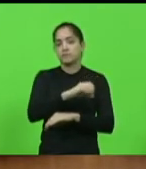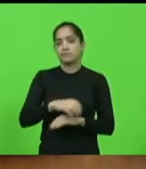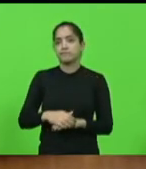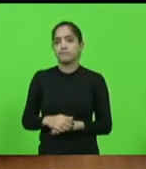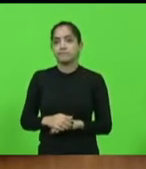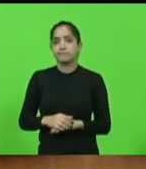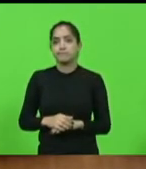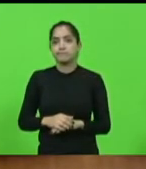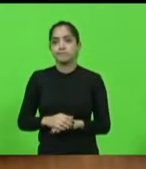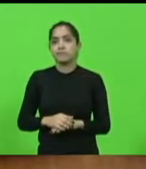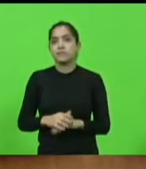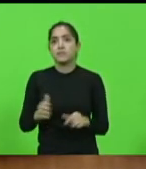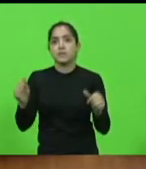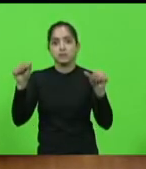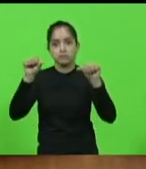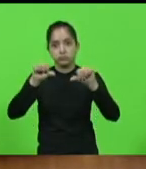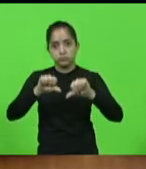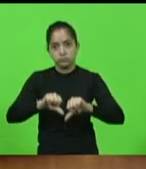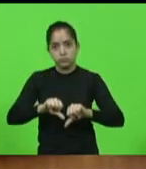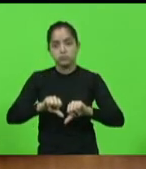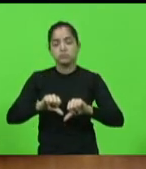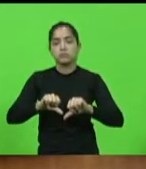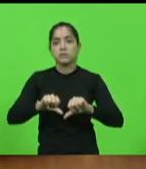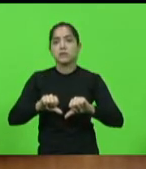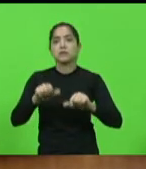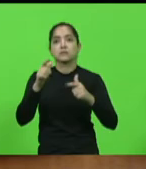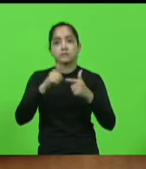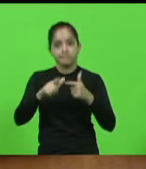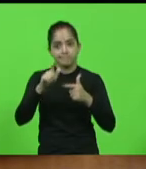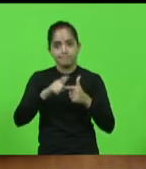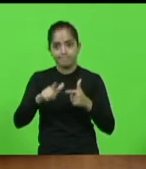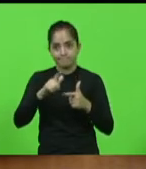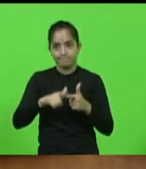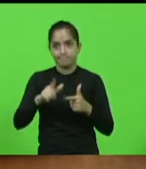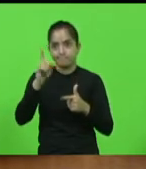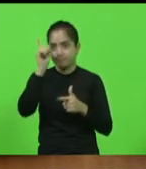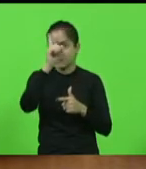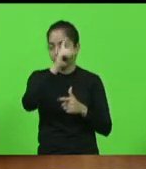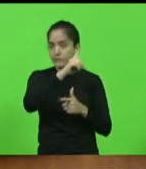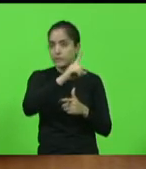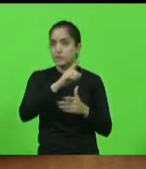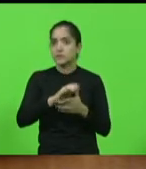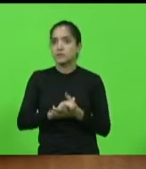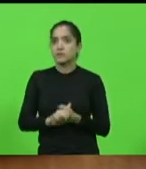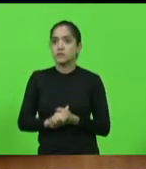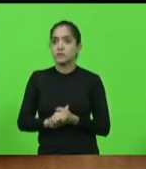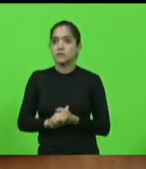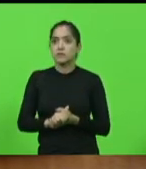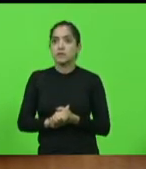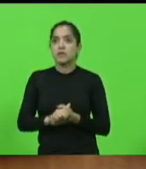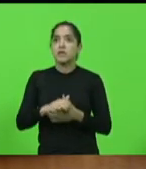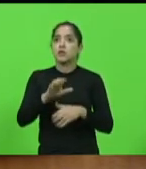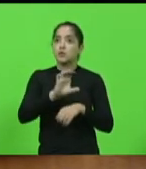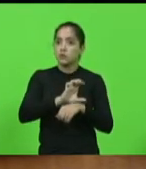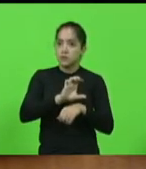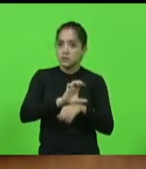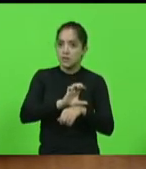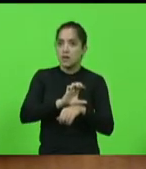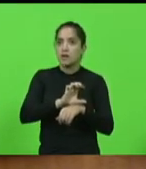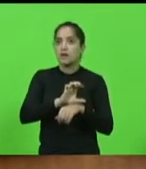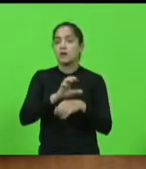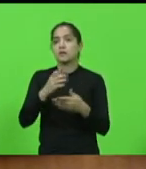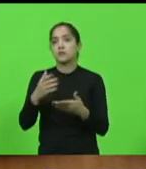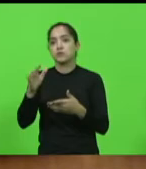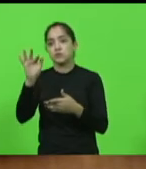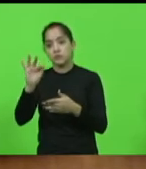situação realmente de mobilidade está complicada no Estado, tanto no Estado quanto no governo federal,